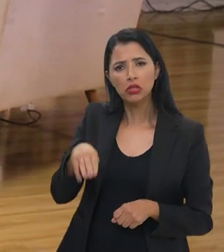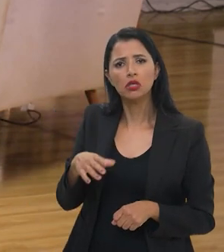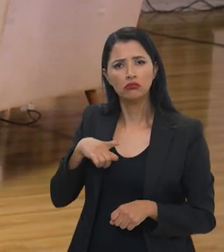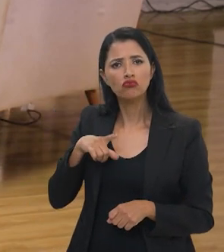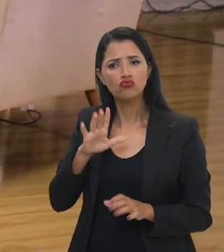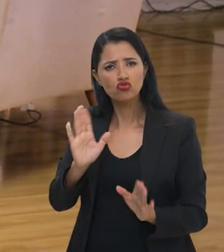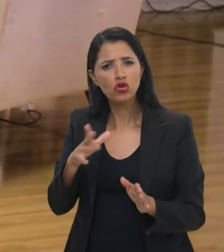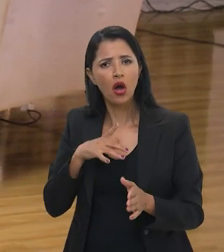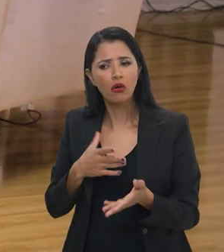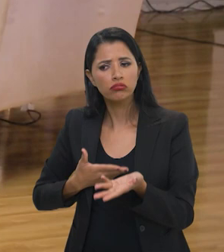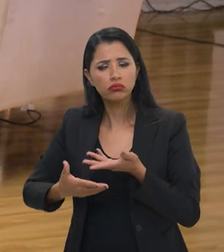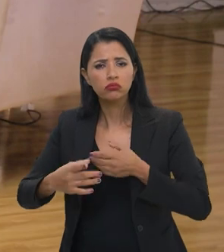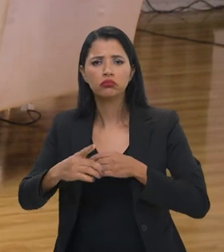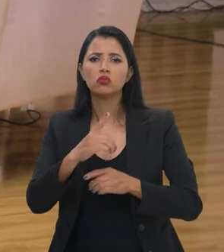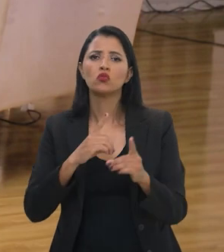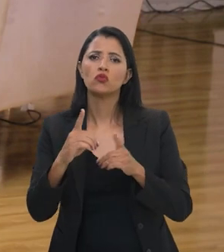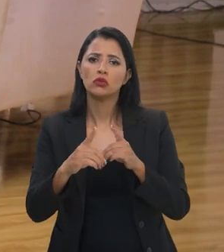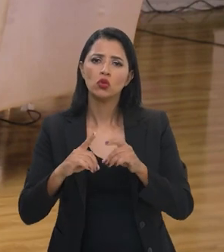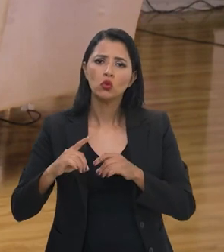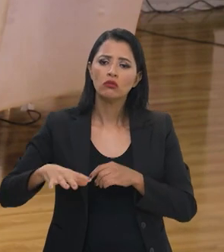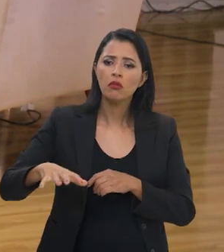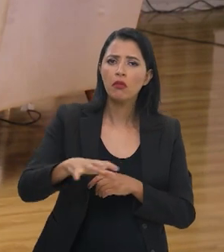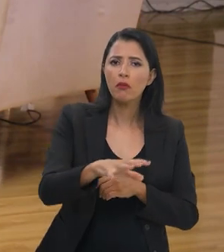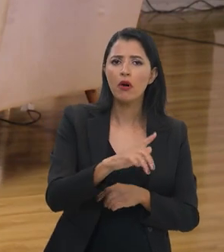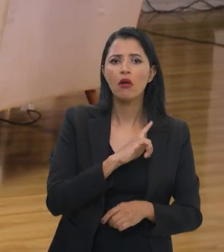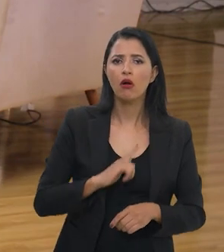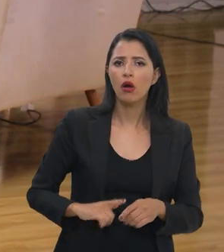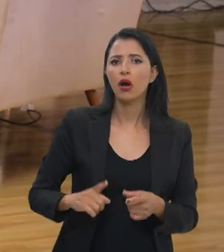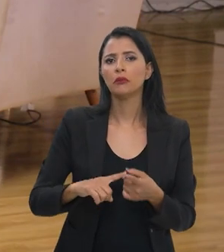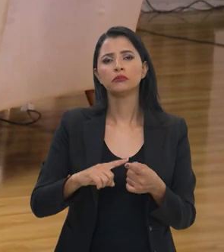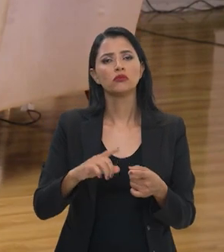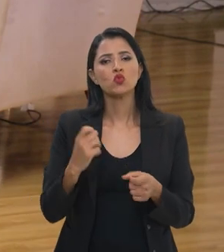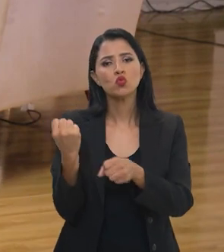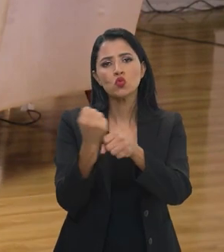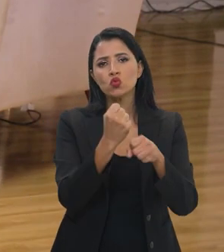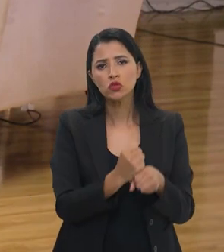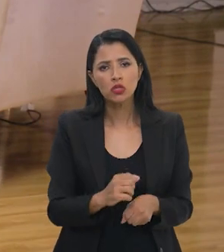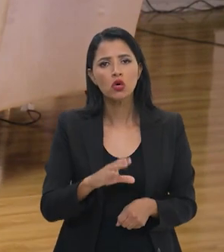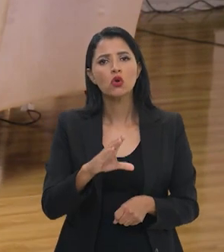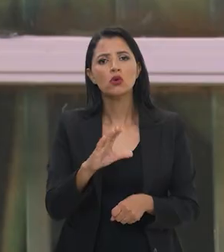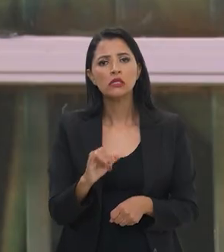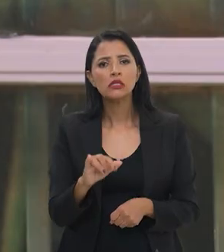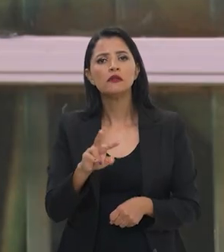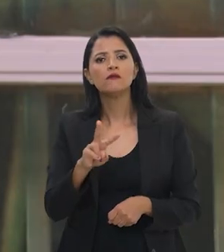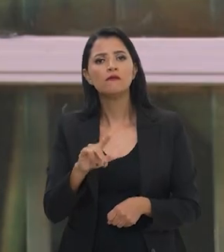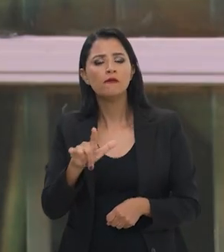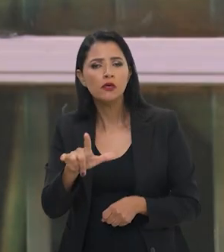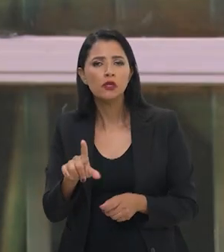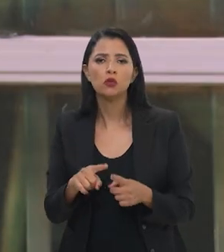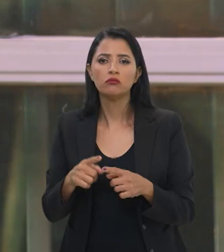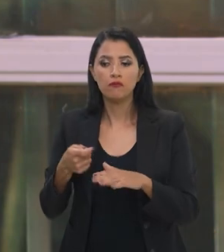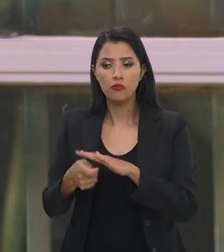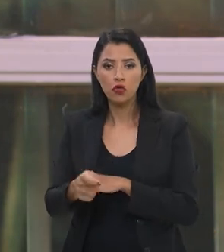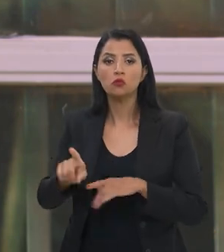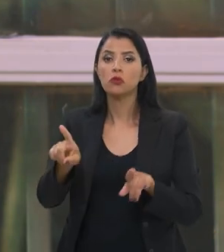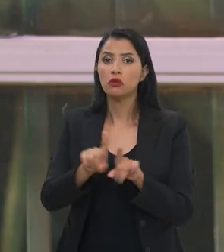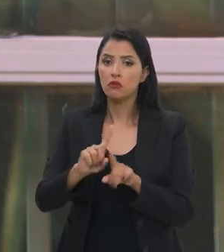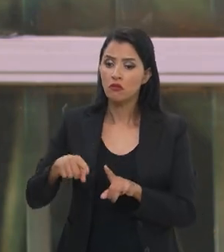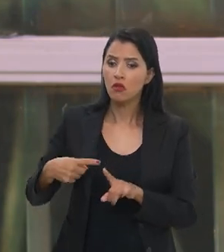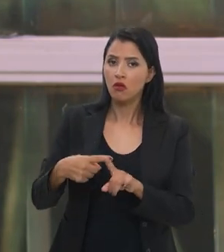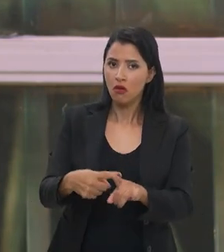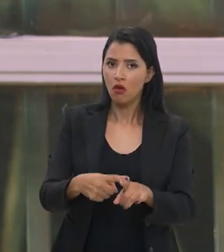aqui diálogo com todas as áreas do governo setor da construção civil é e mais